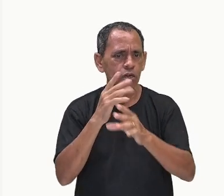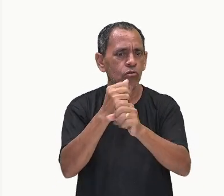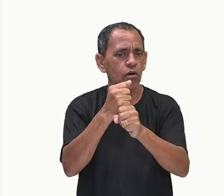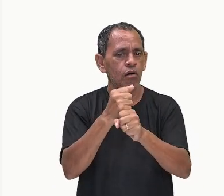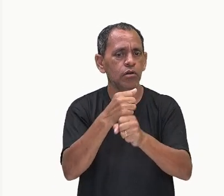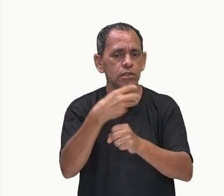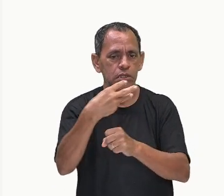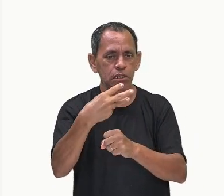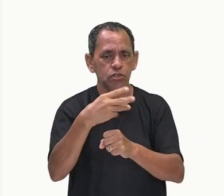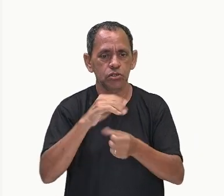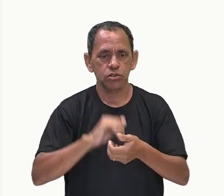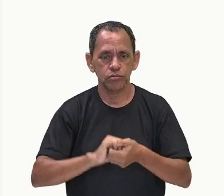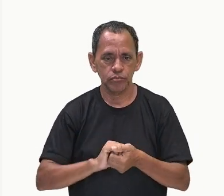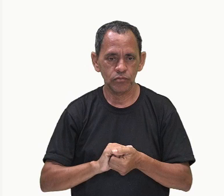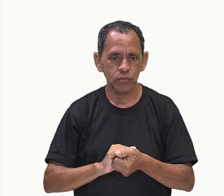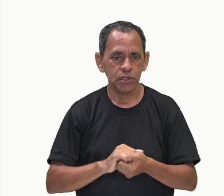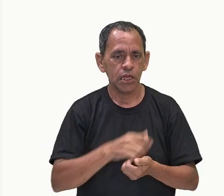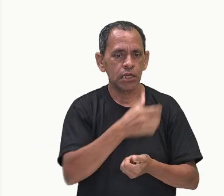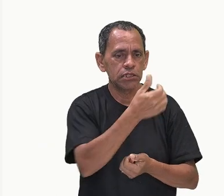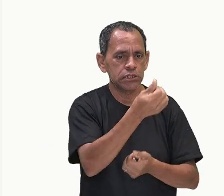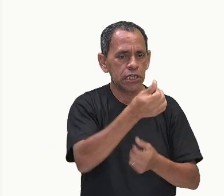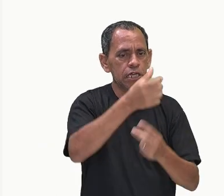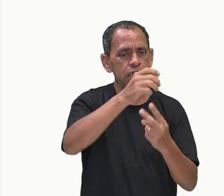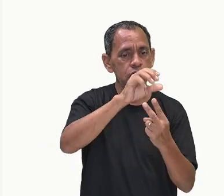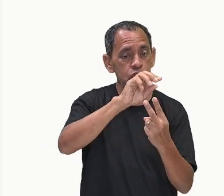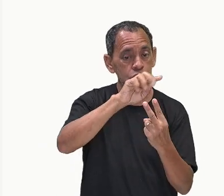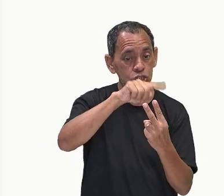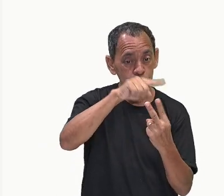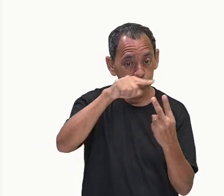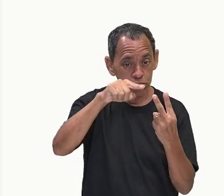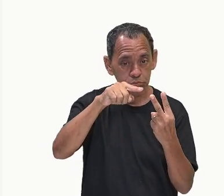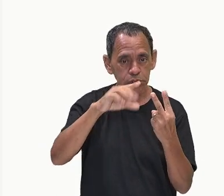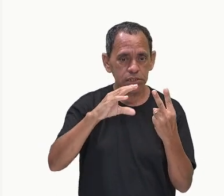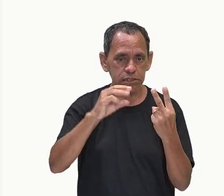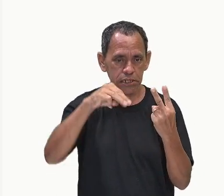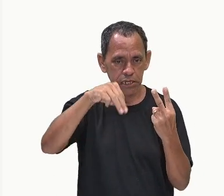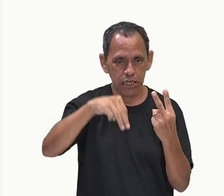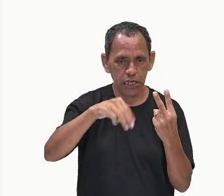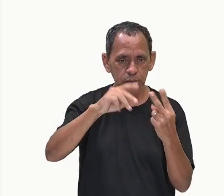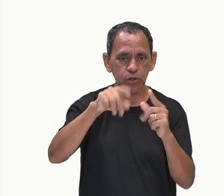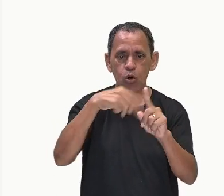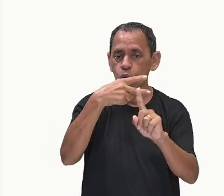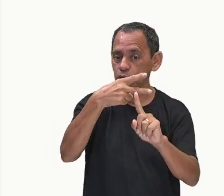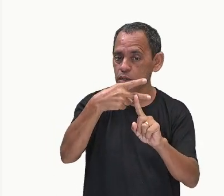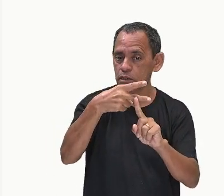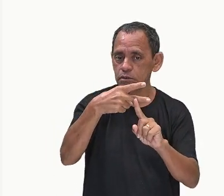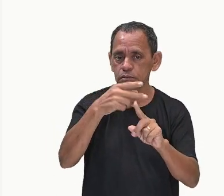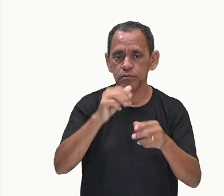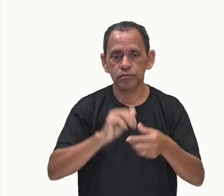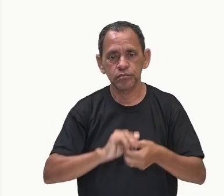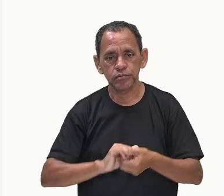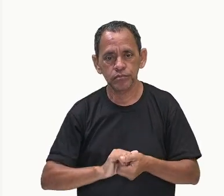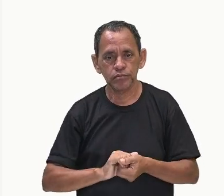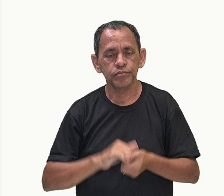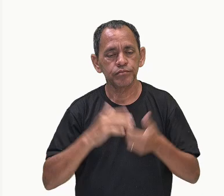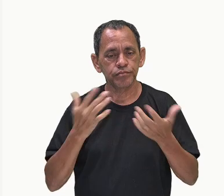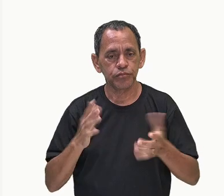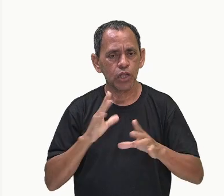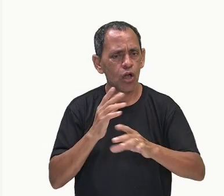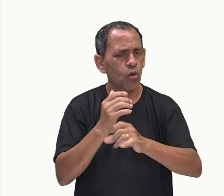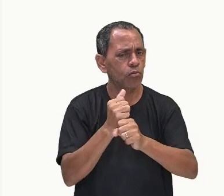6 π centímetros quadrados. Então, a gente calculou